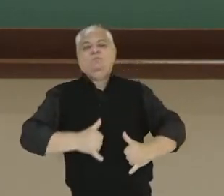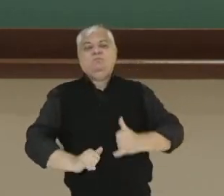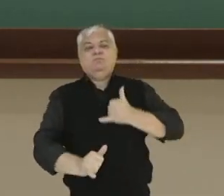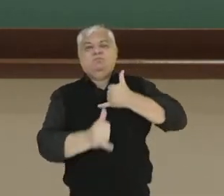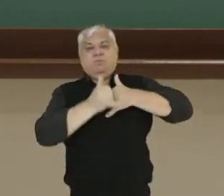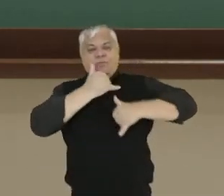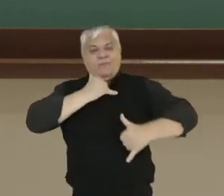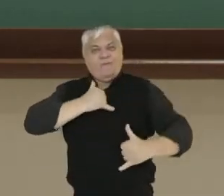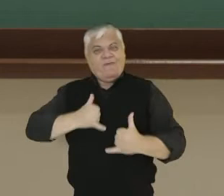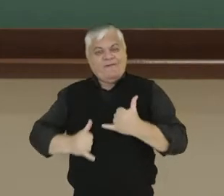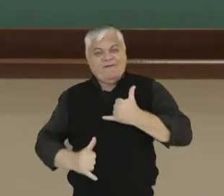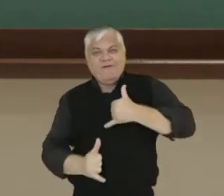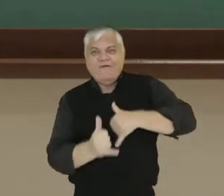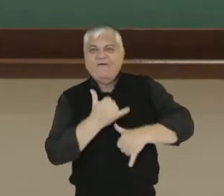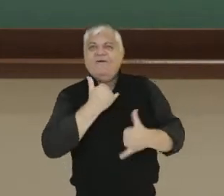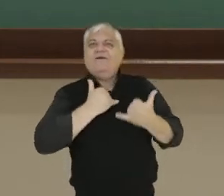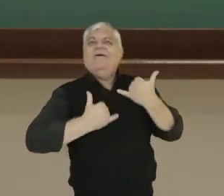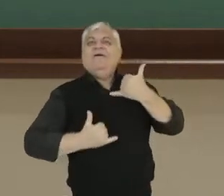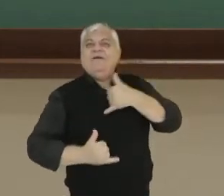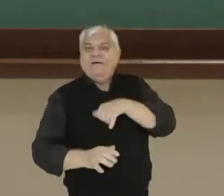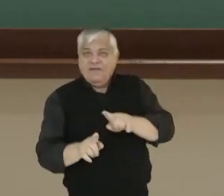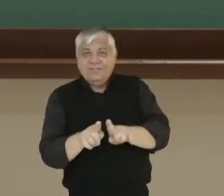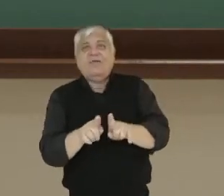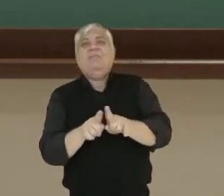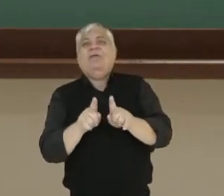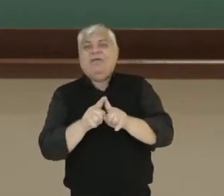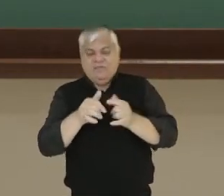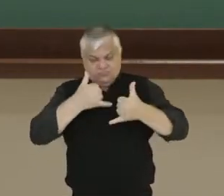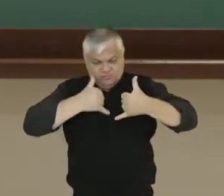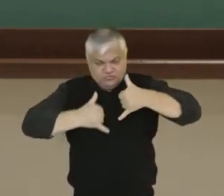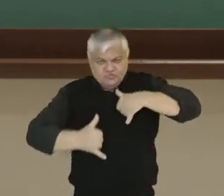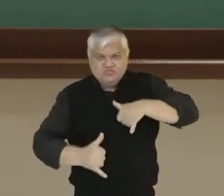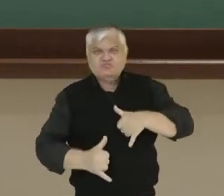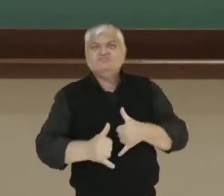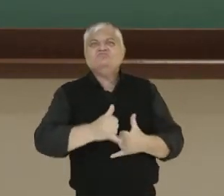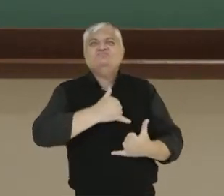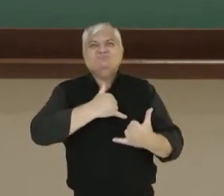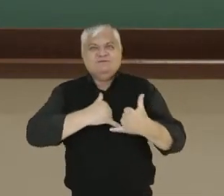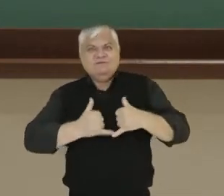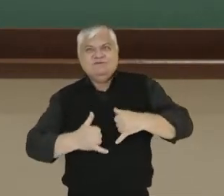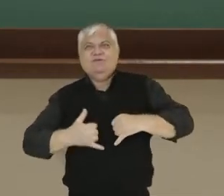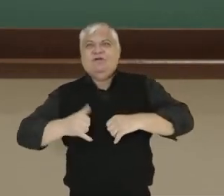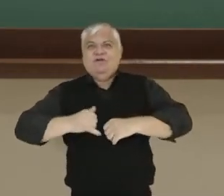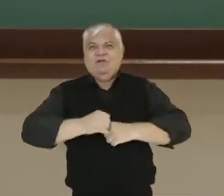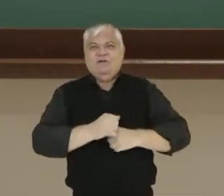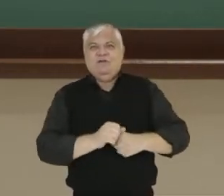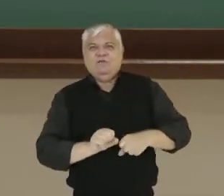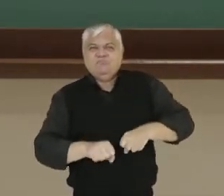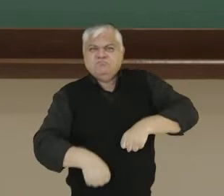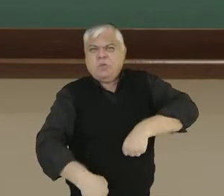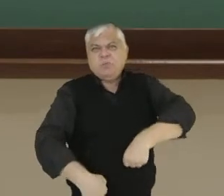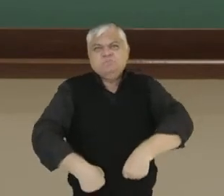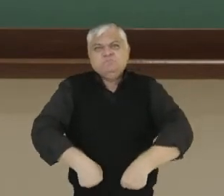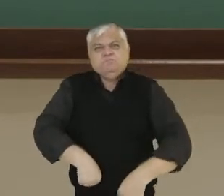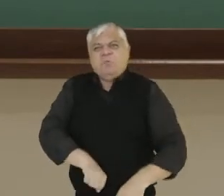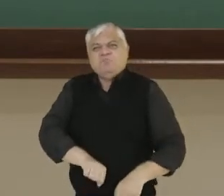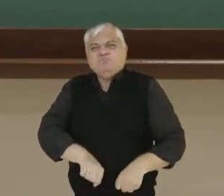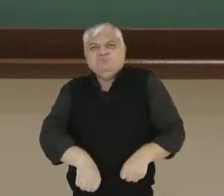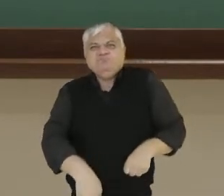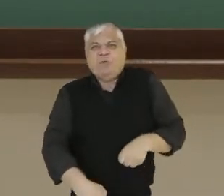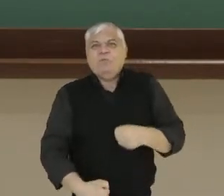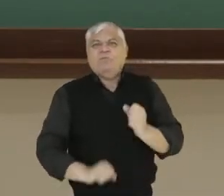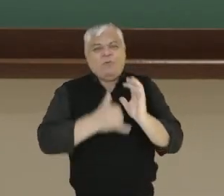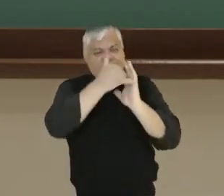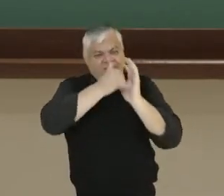ele também acumula energia, certo? Ele está acumulando. Nós temos a gordurinha, né, certo? Então, assim, você está acumulando energia e